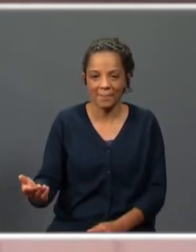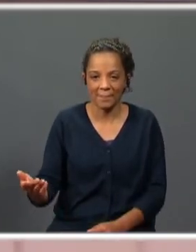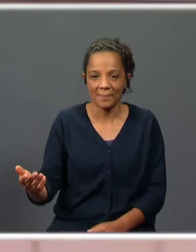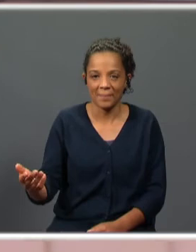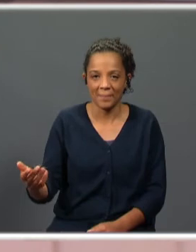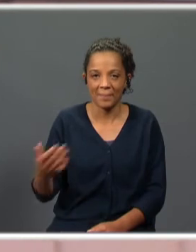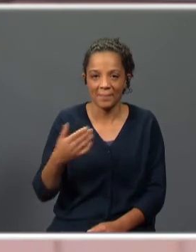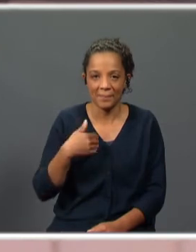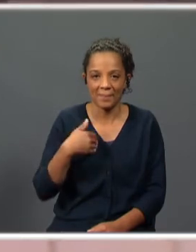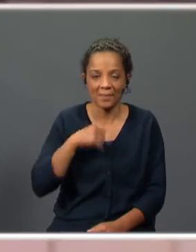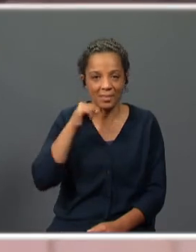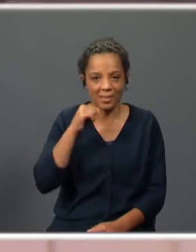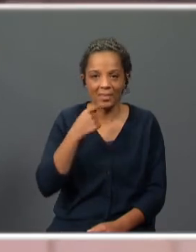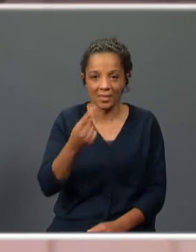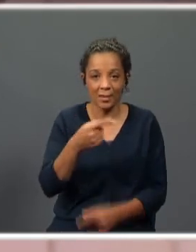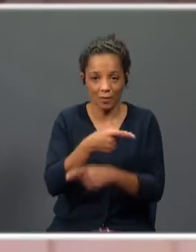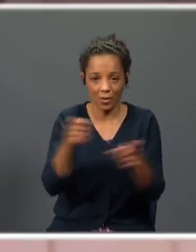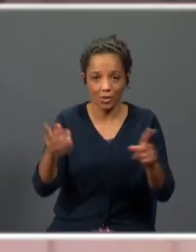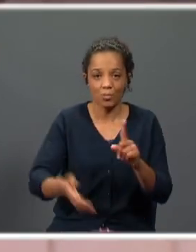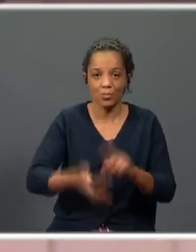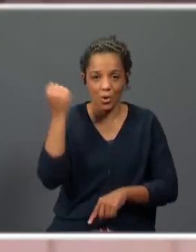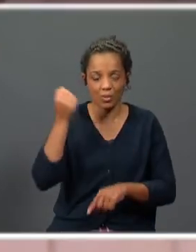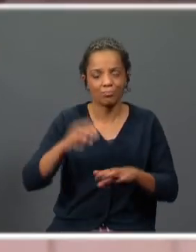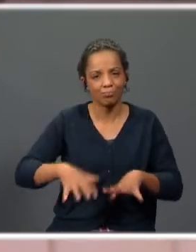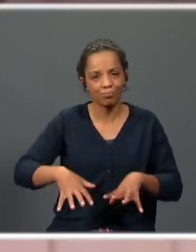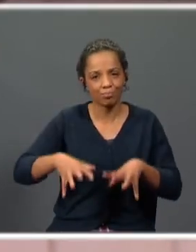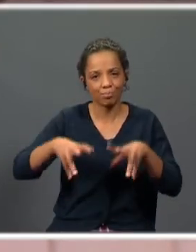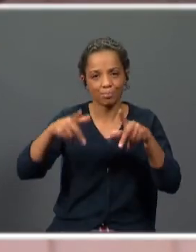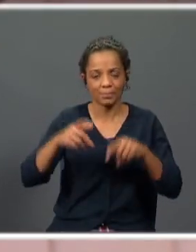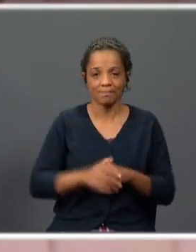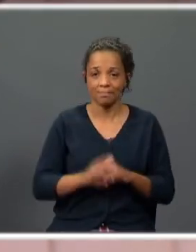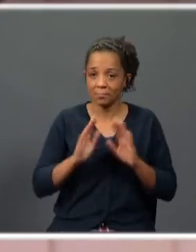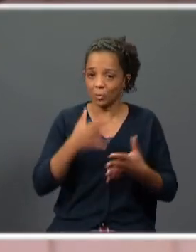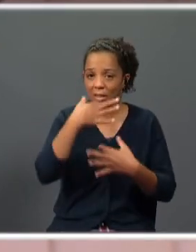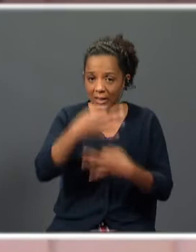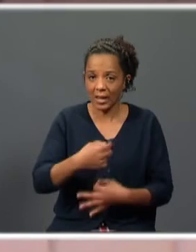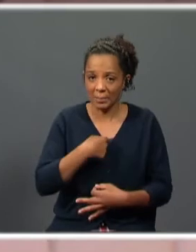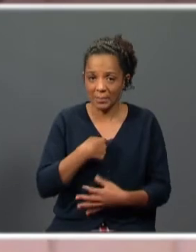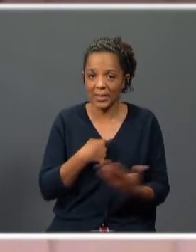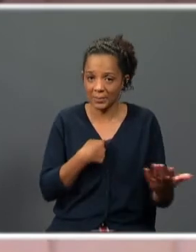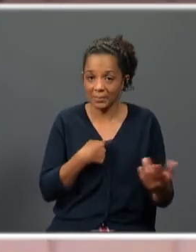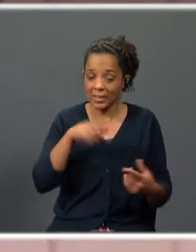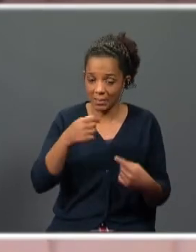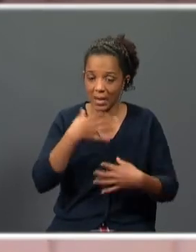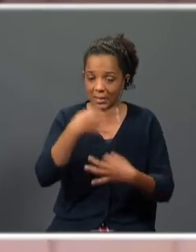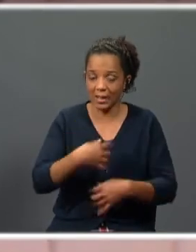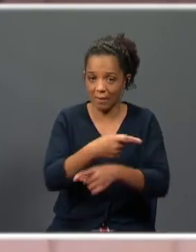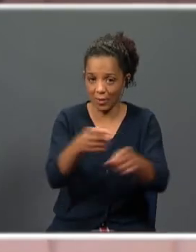Eu estou sempre a dizer-vos que vocês conseguem e que estão a evoluir muito. Têm que começar a acreditar mais em mim e em vocês